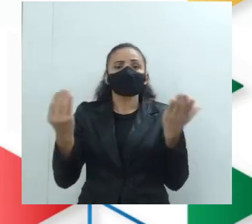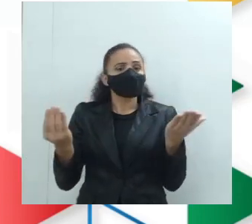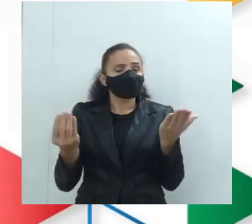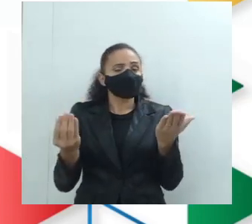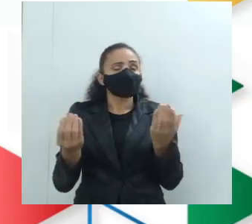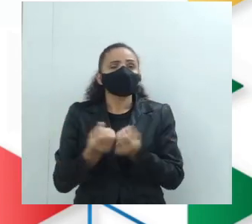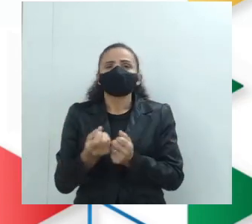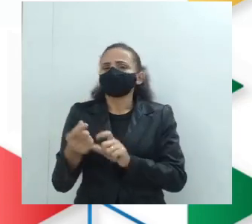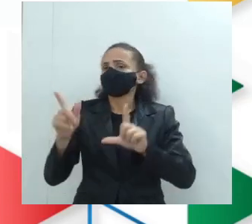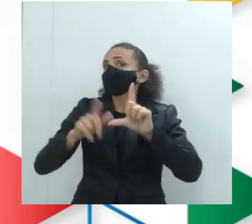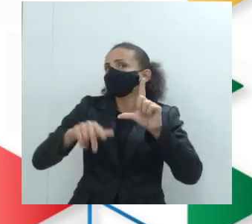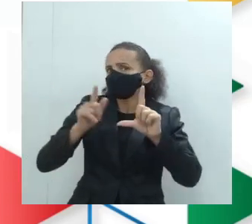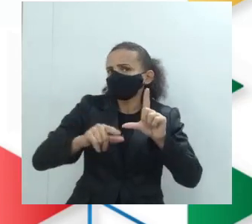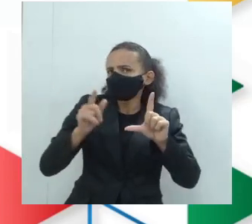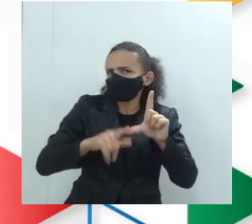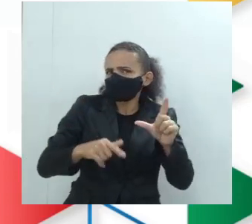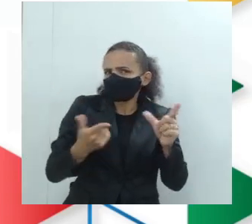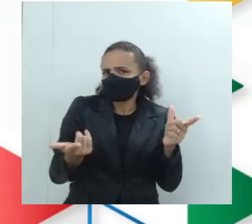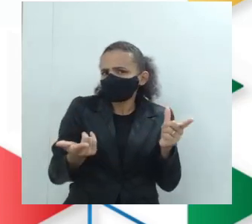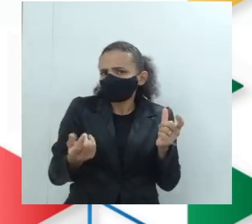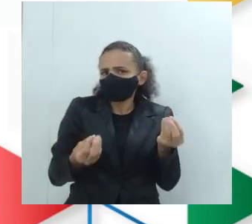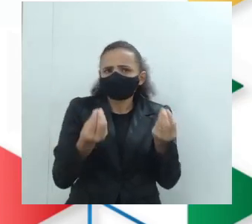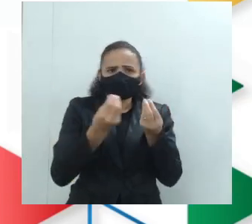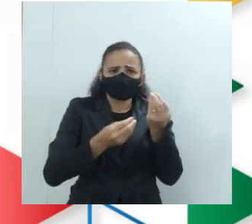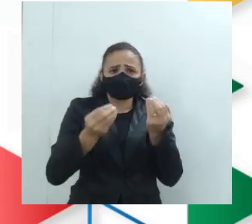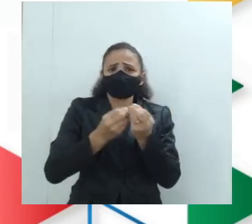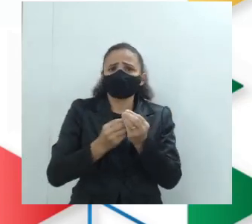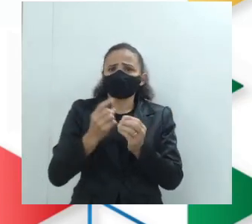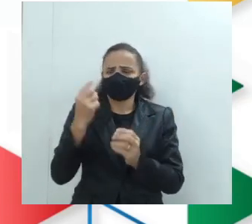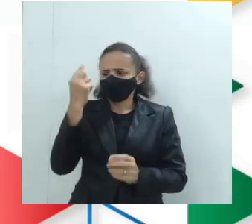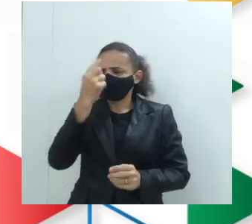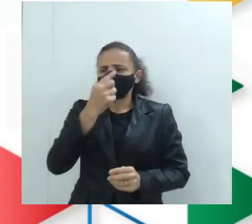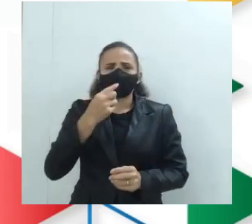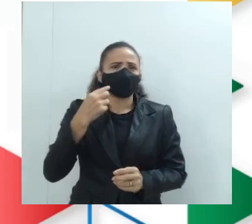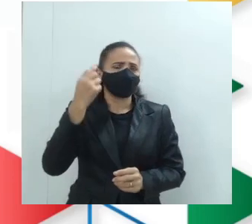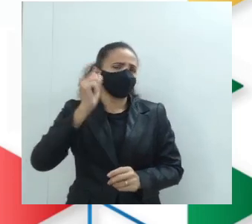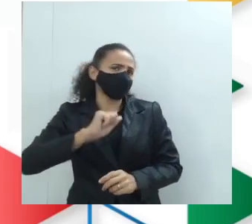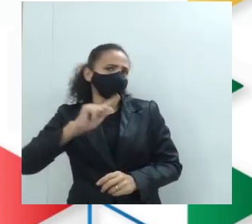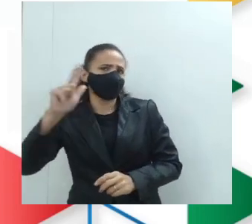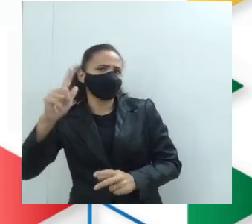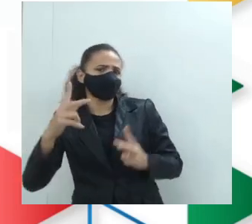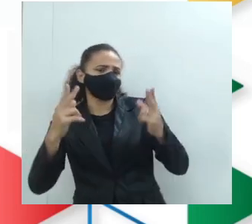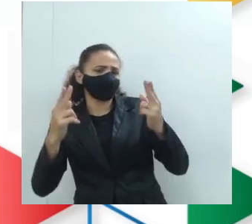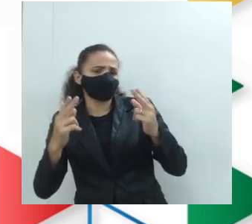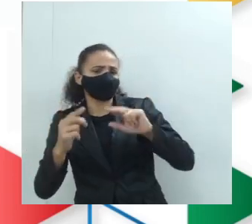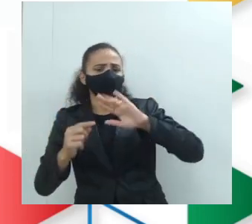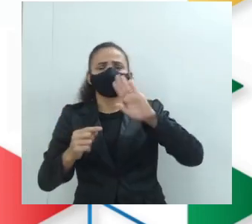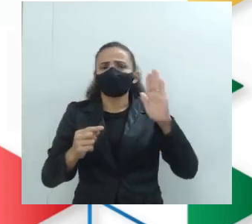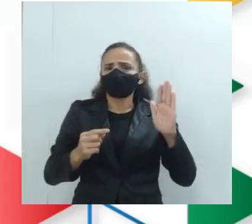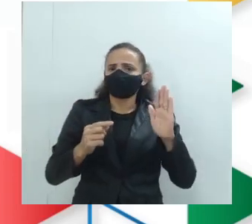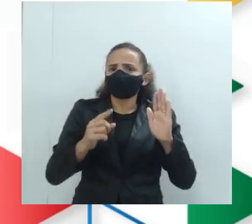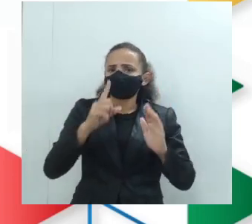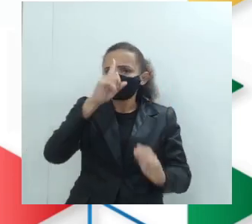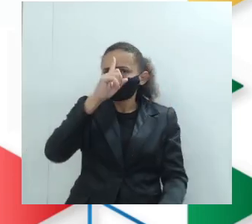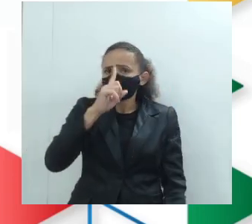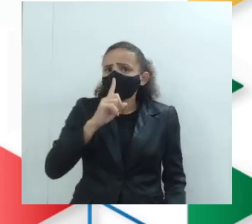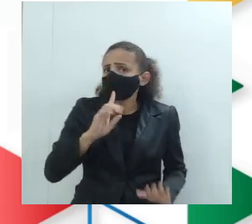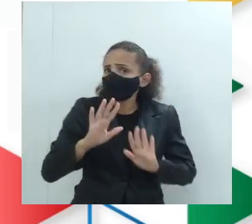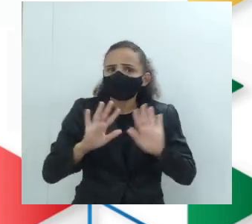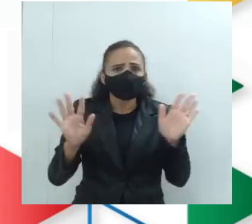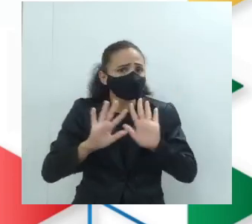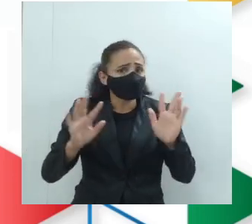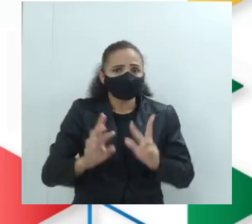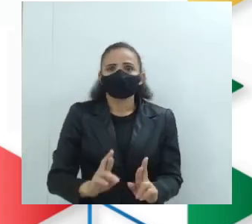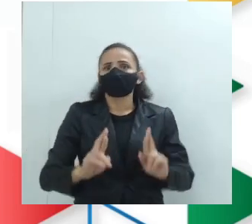B? Seria se essa carinha em azul fosse igual à que está em amarelo. Mas como ela não